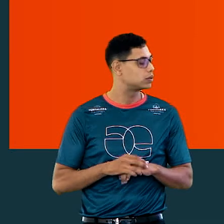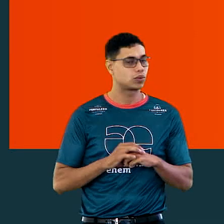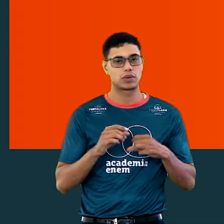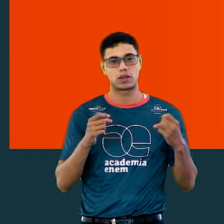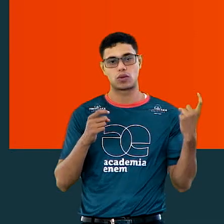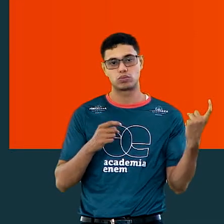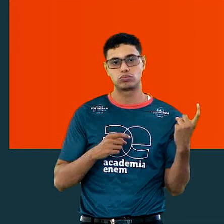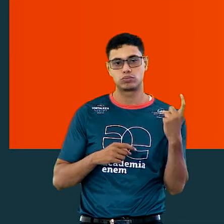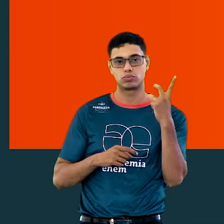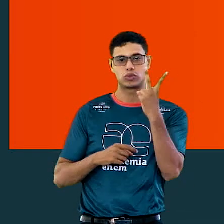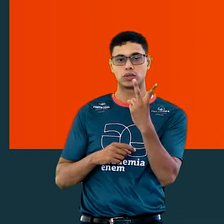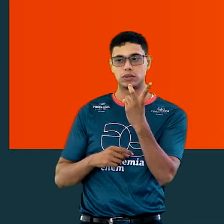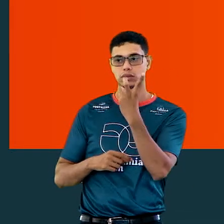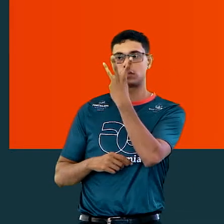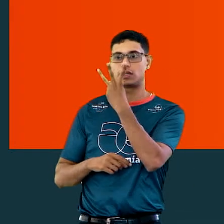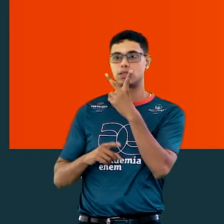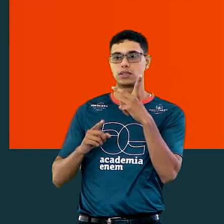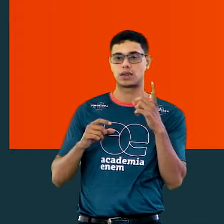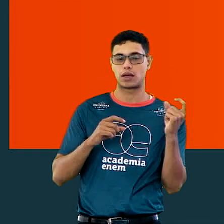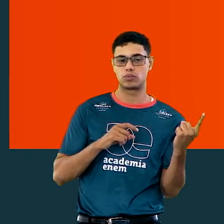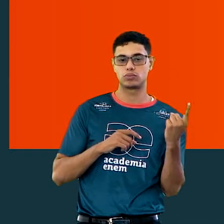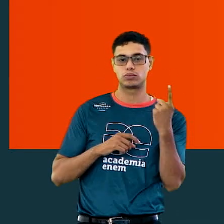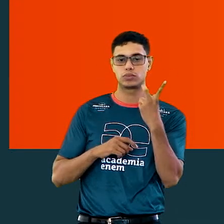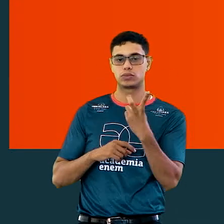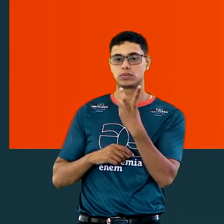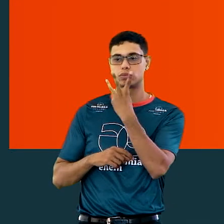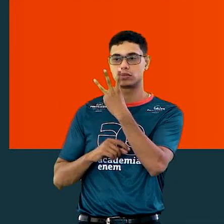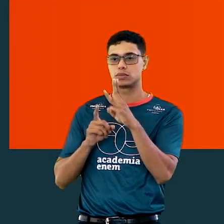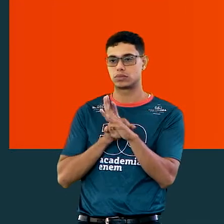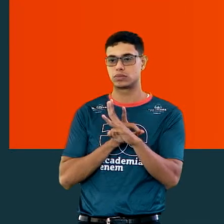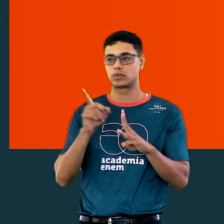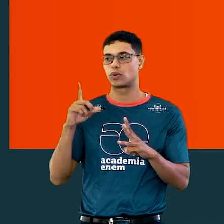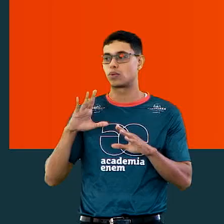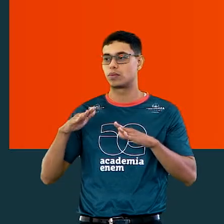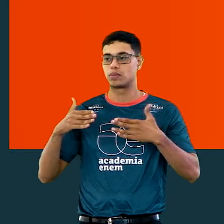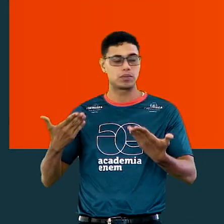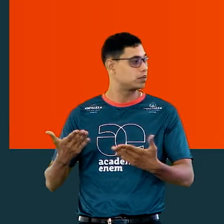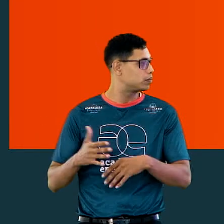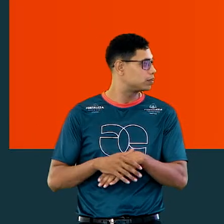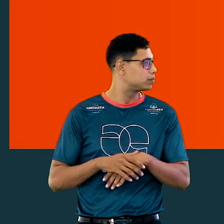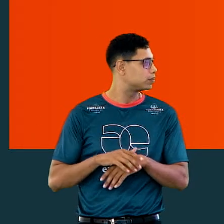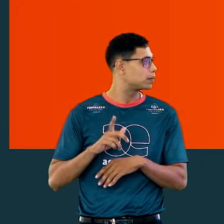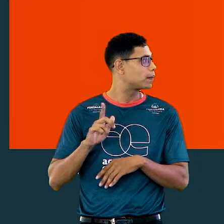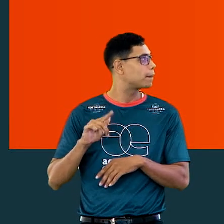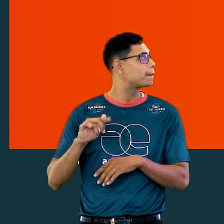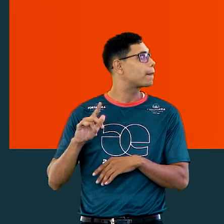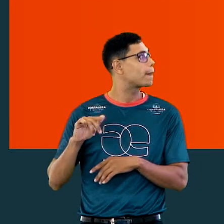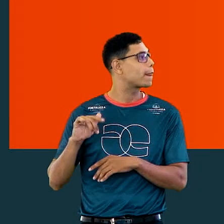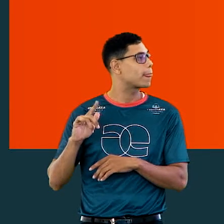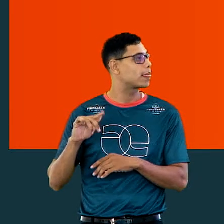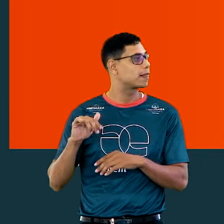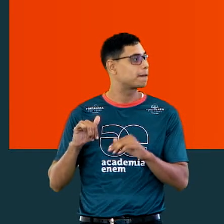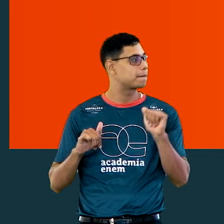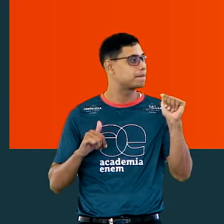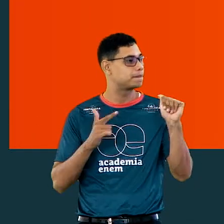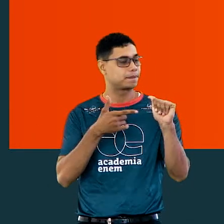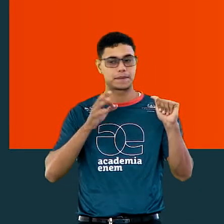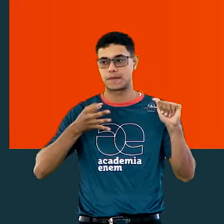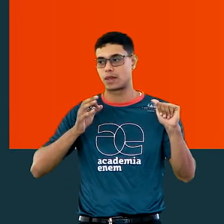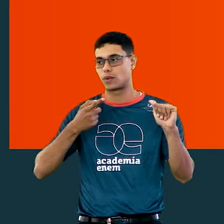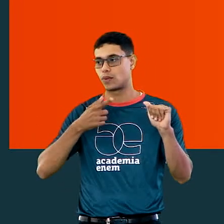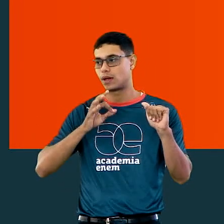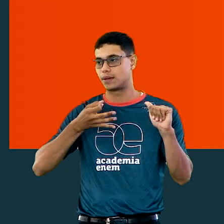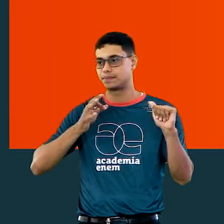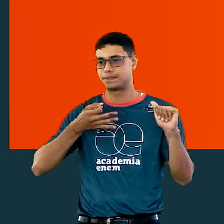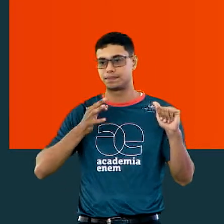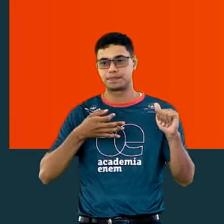3. Certo? Na ordem crescente. Qual é o item, galera? Bora, com convicção. Qual é o item? Isso, galera. Vamos lá, vamos lá,